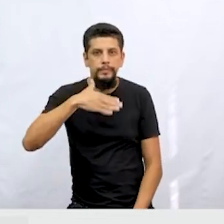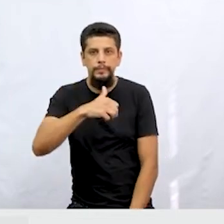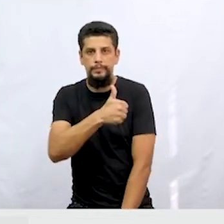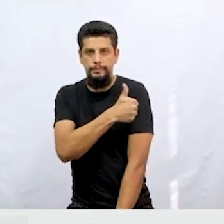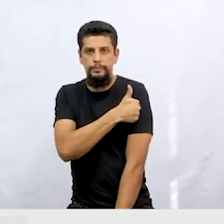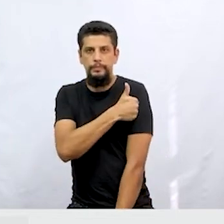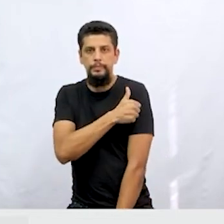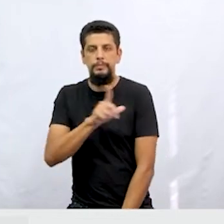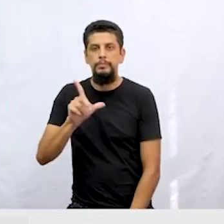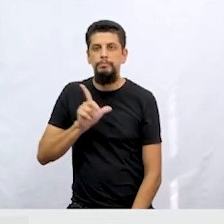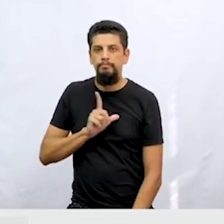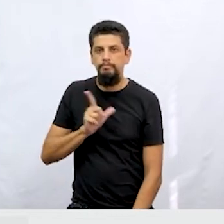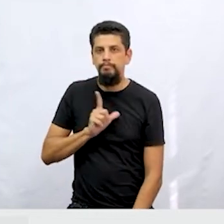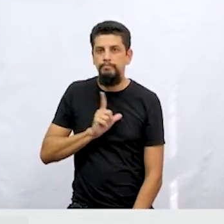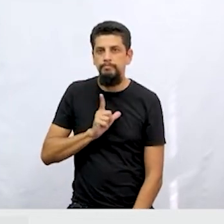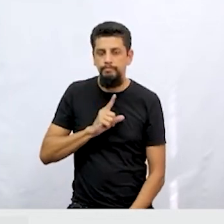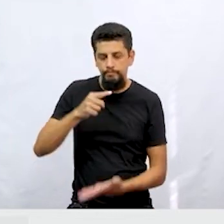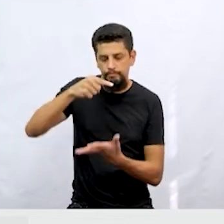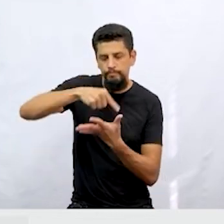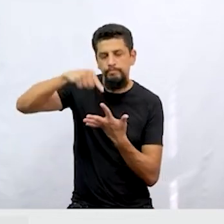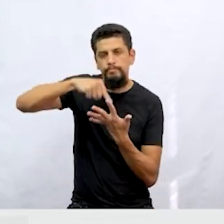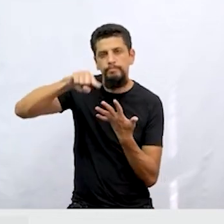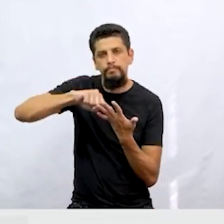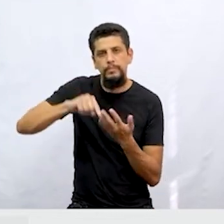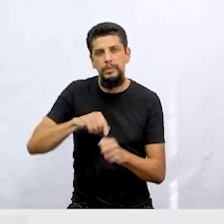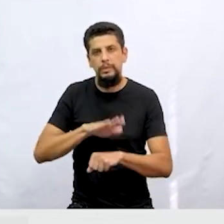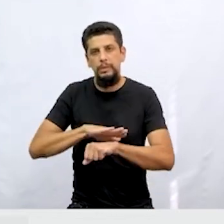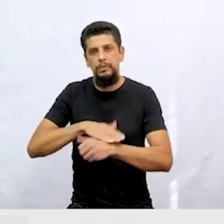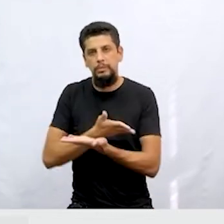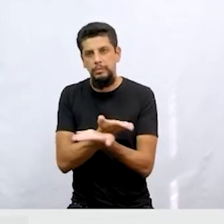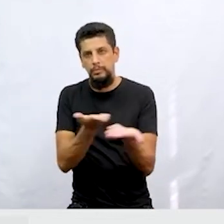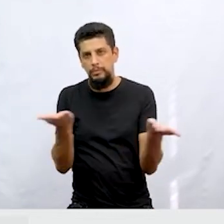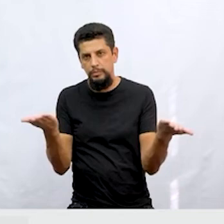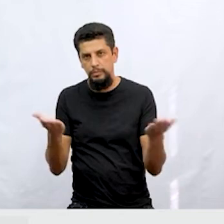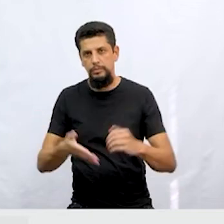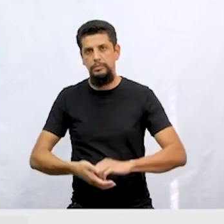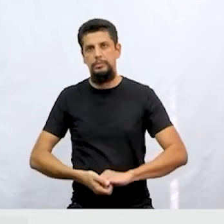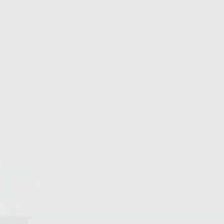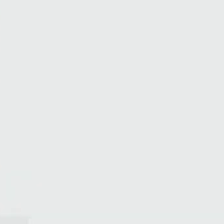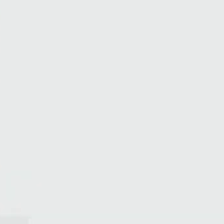crianças tem, né? Vamos dar um tempo para vocês.